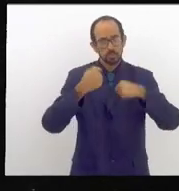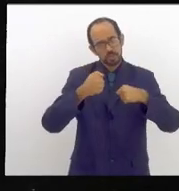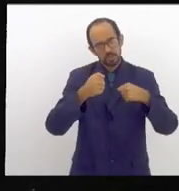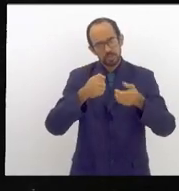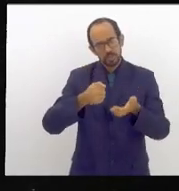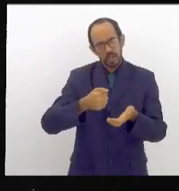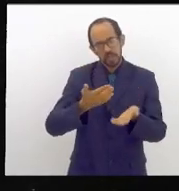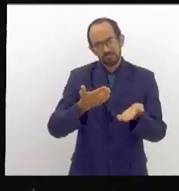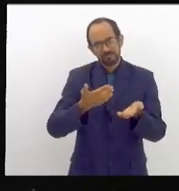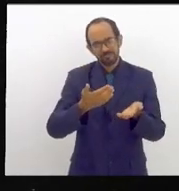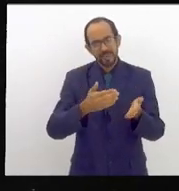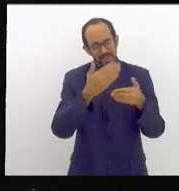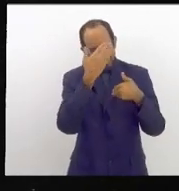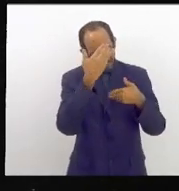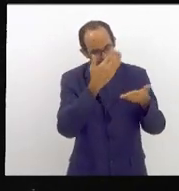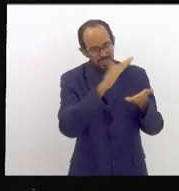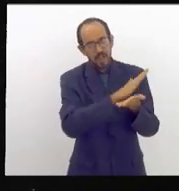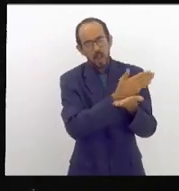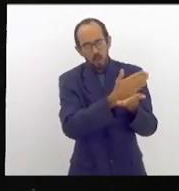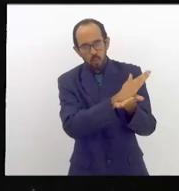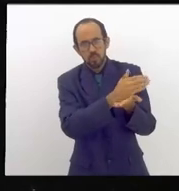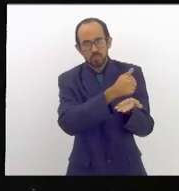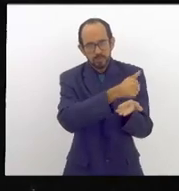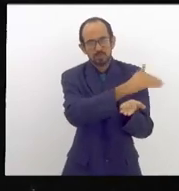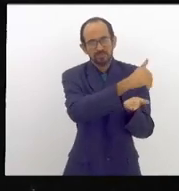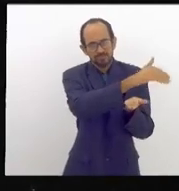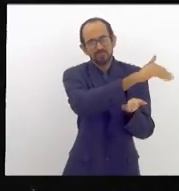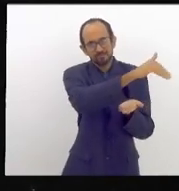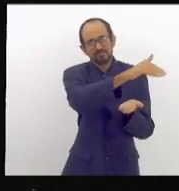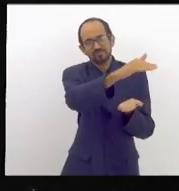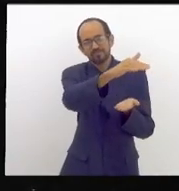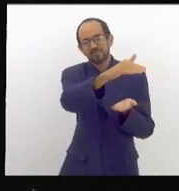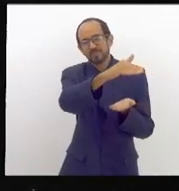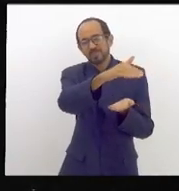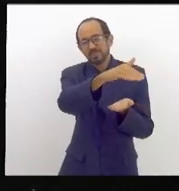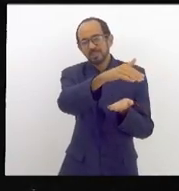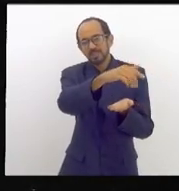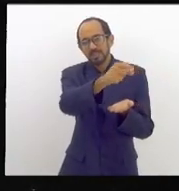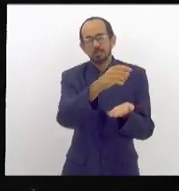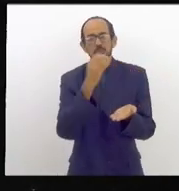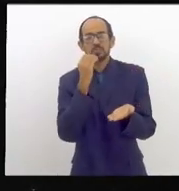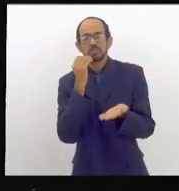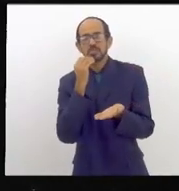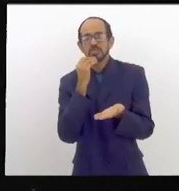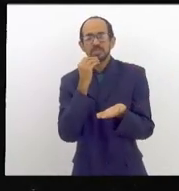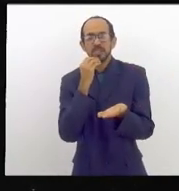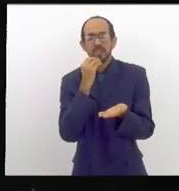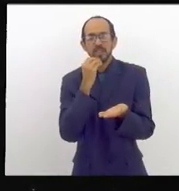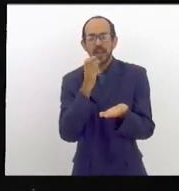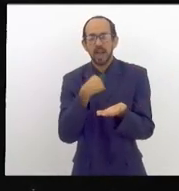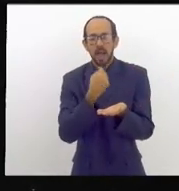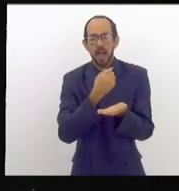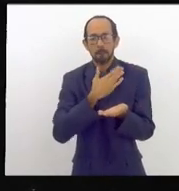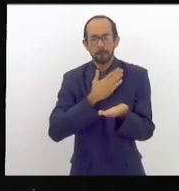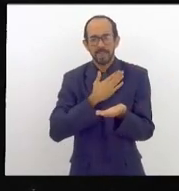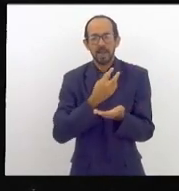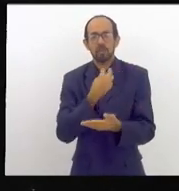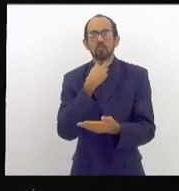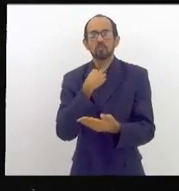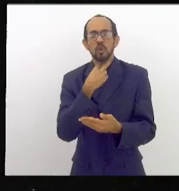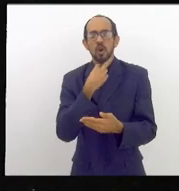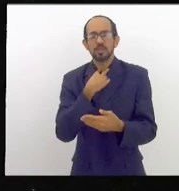bem considerável de apoiadores que seriam a nossa voz o nosso braço para que o nosso número nosso material